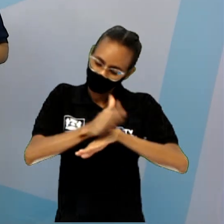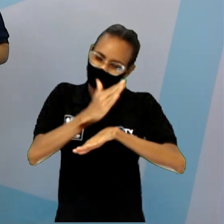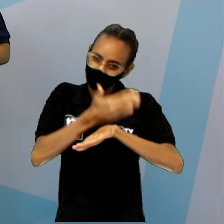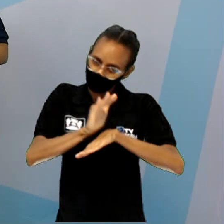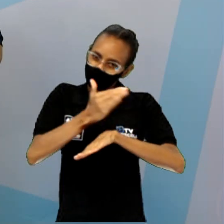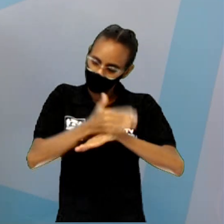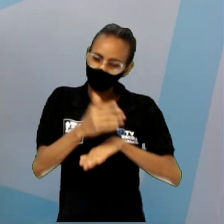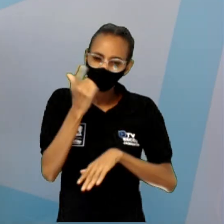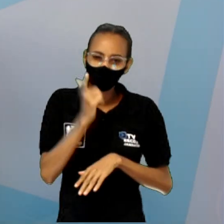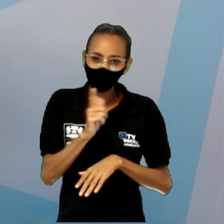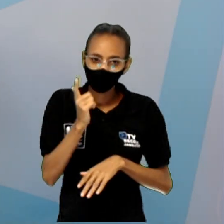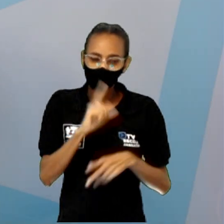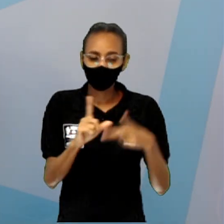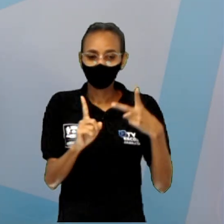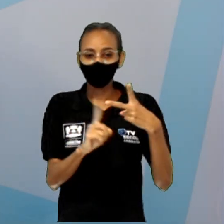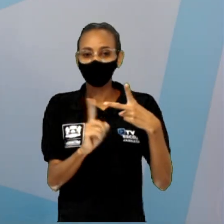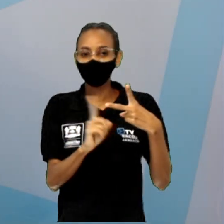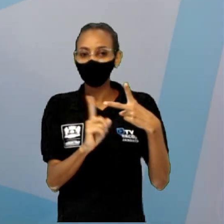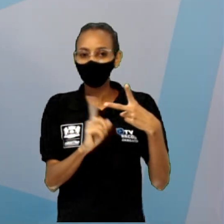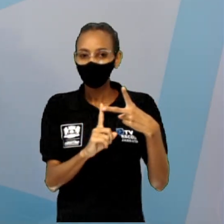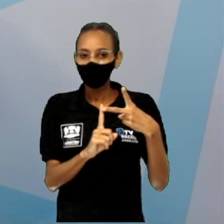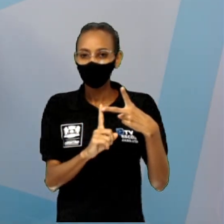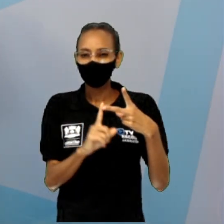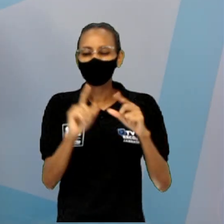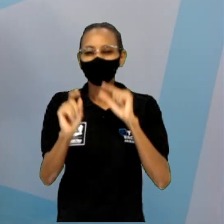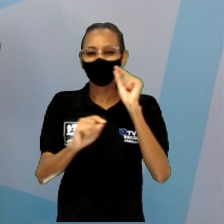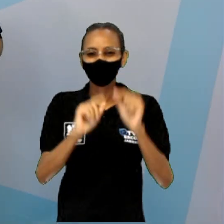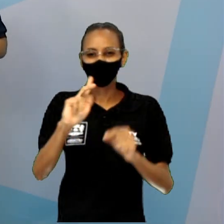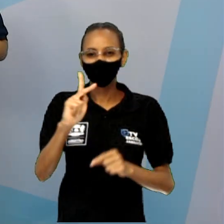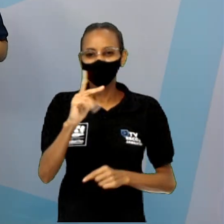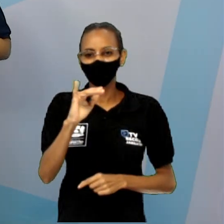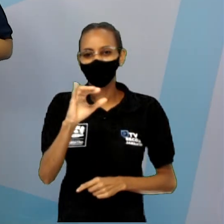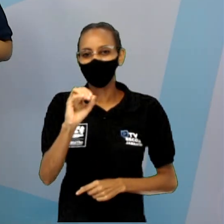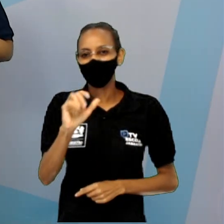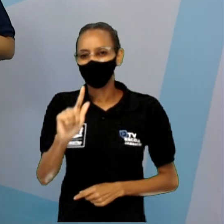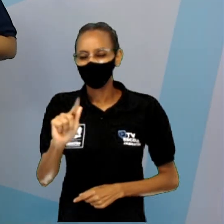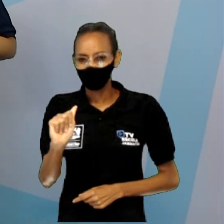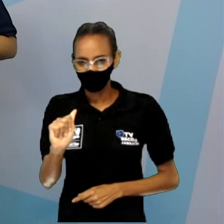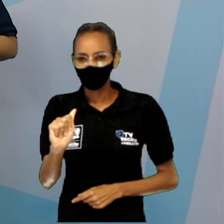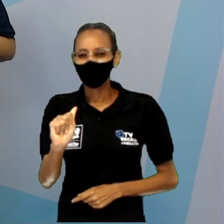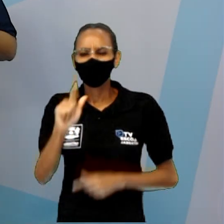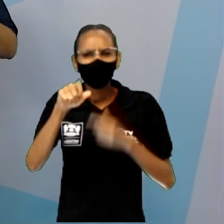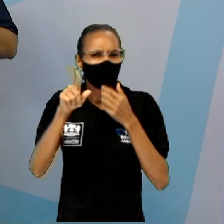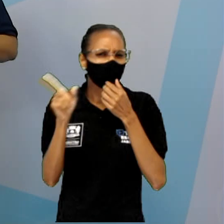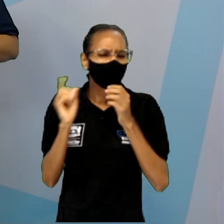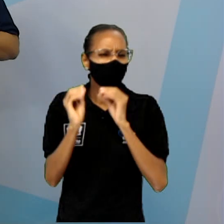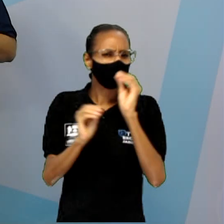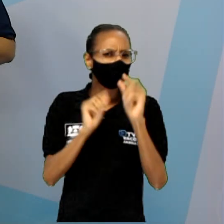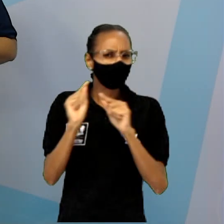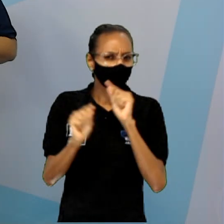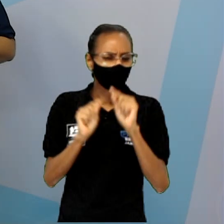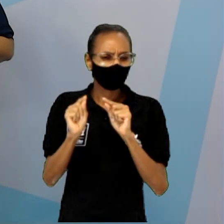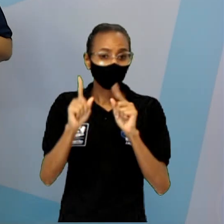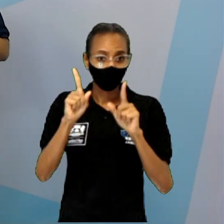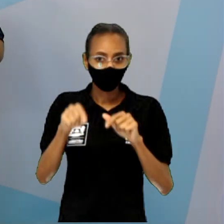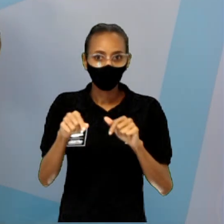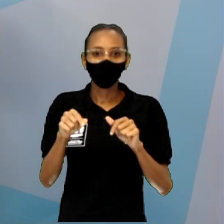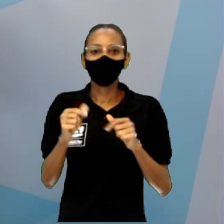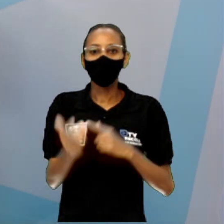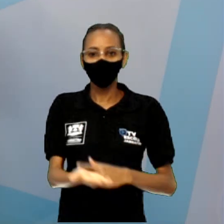fazer. E aqui ao lado é a yoga. Na yoga, a gente consegue também trabalhar bastante a